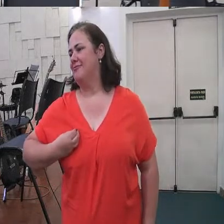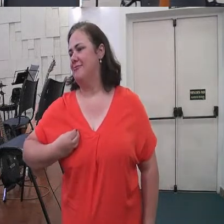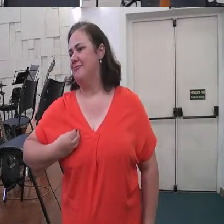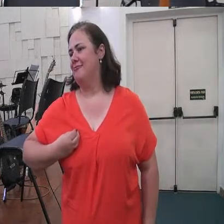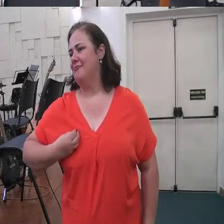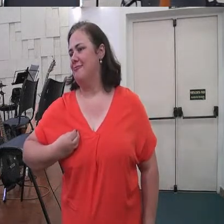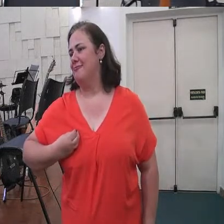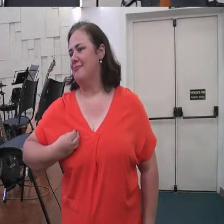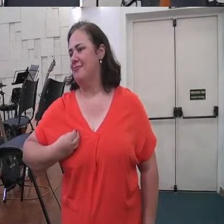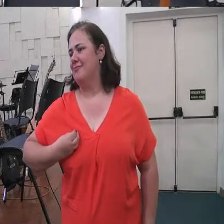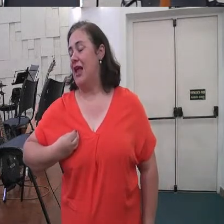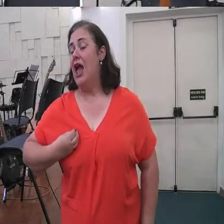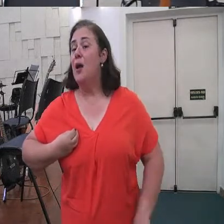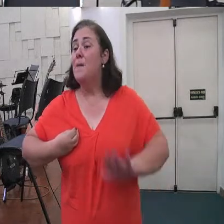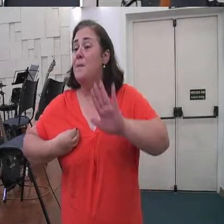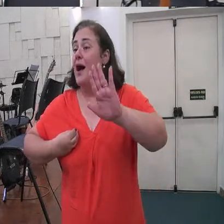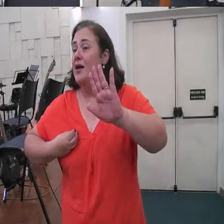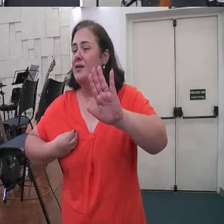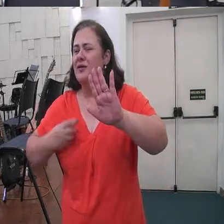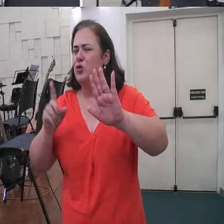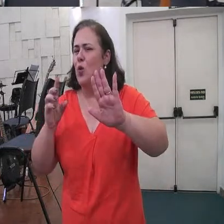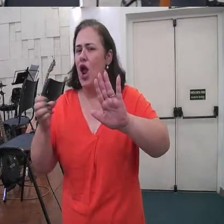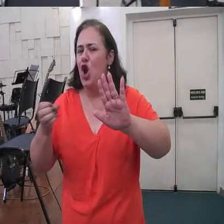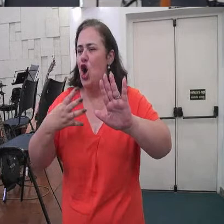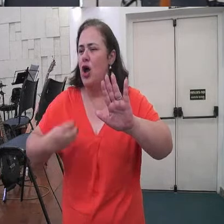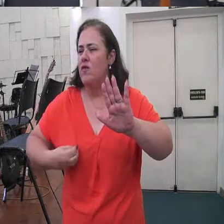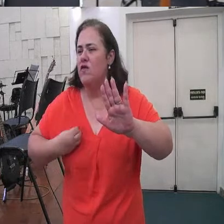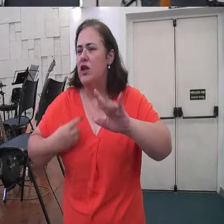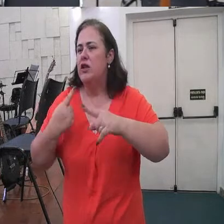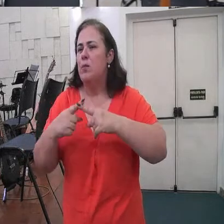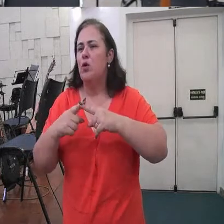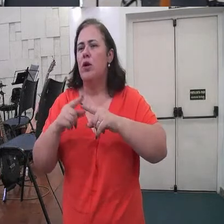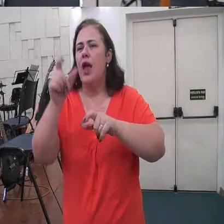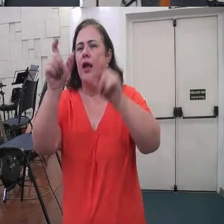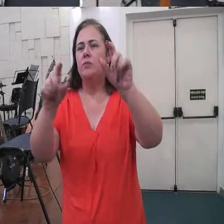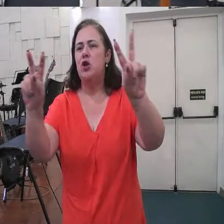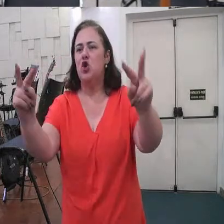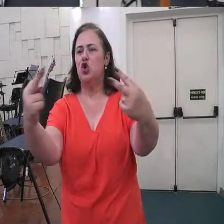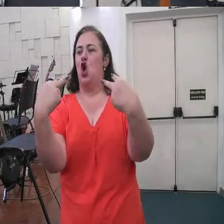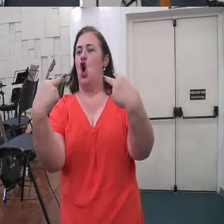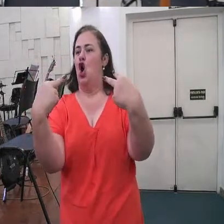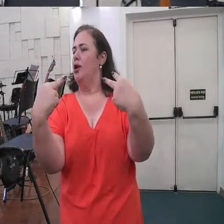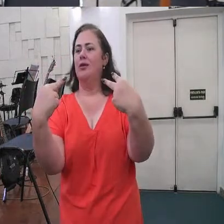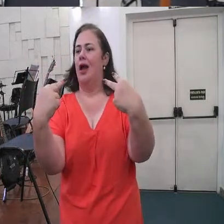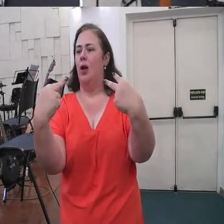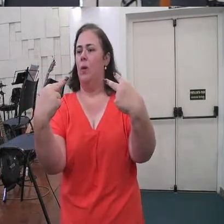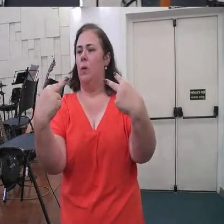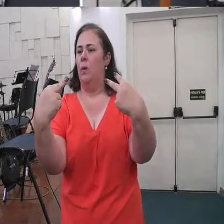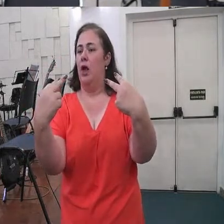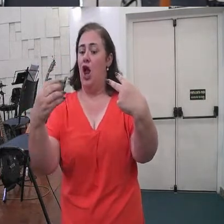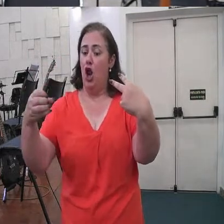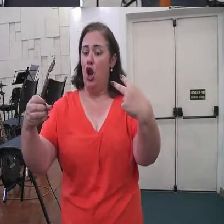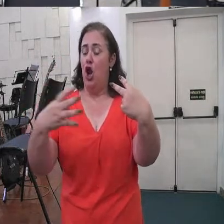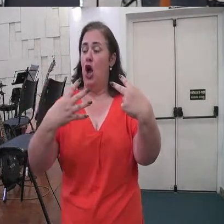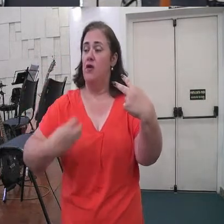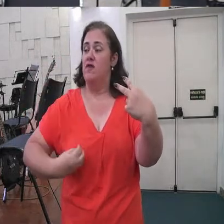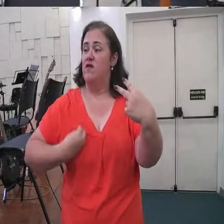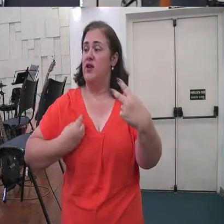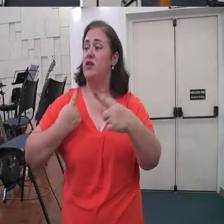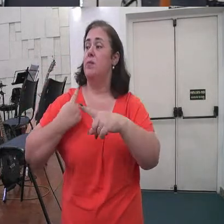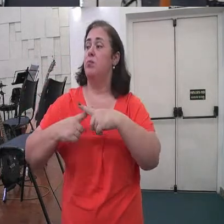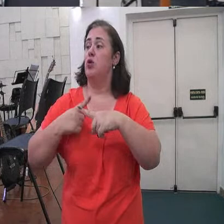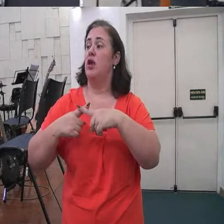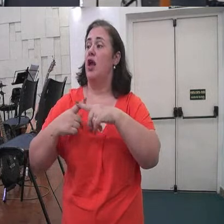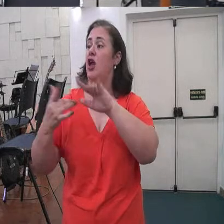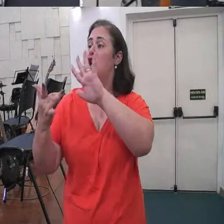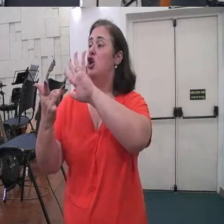porque senão nós estamos apenas professando uma fé, nós nos tornamos adeptos de uma religião, nós